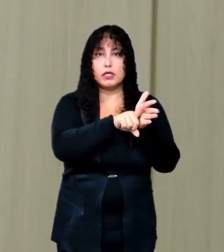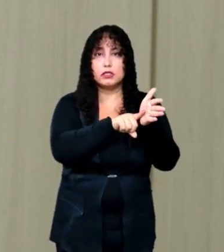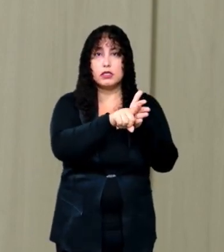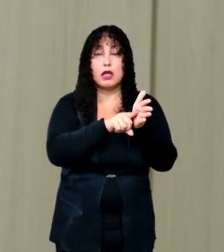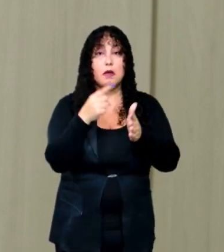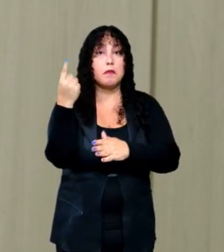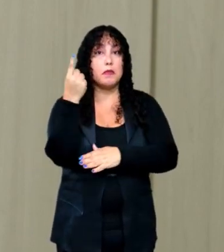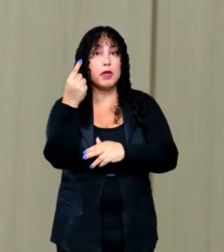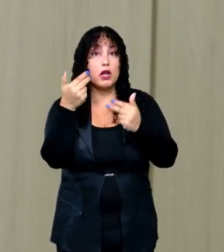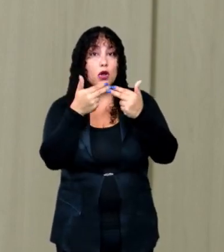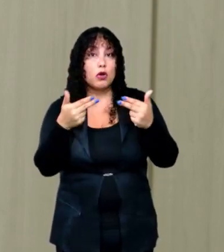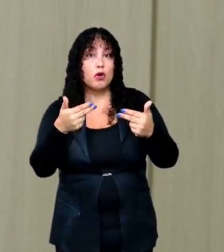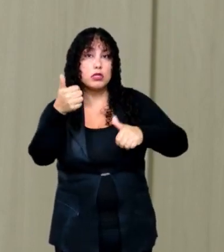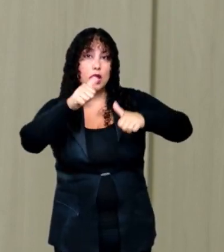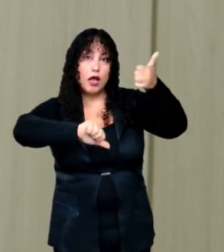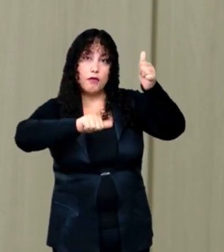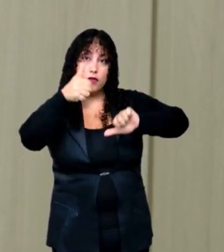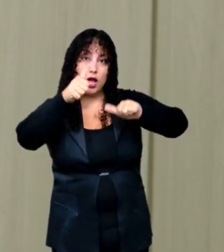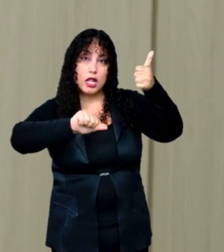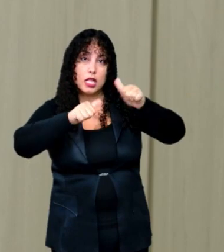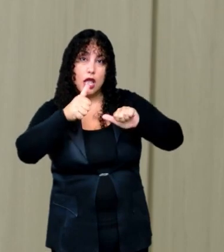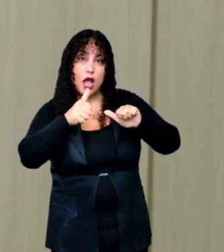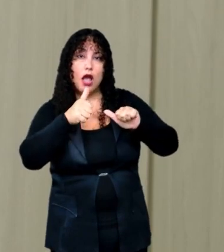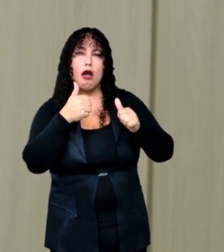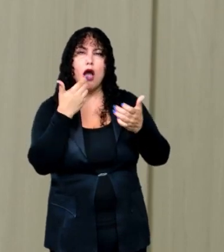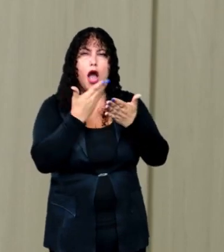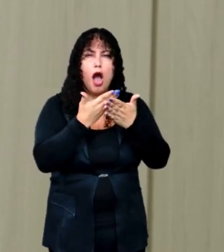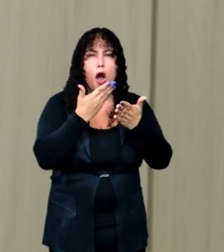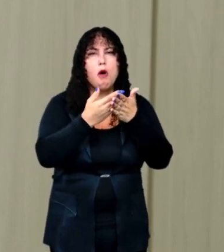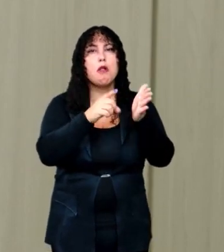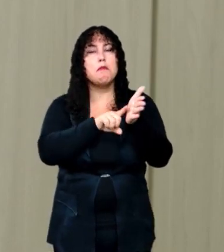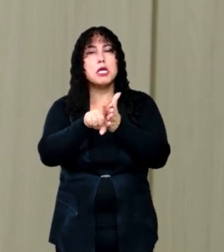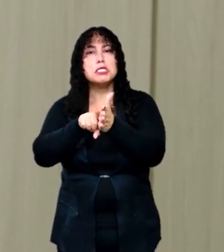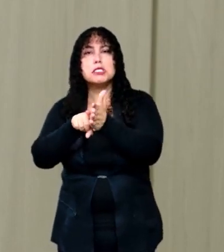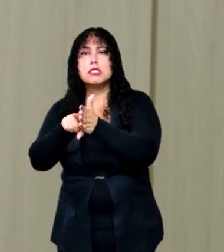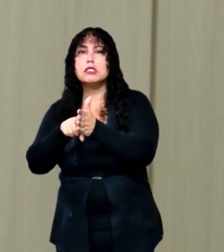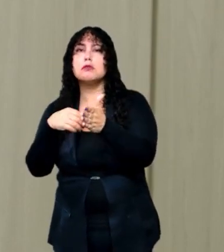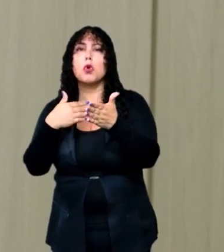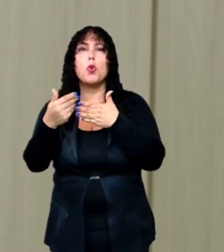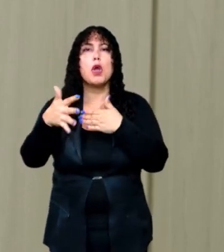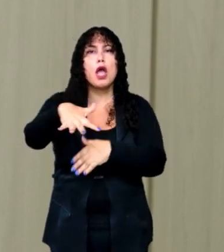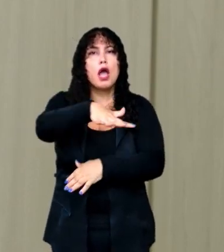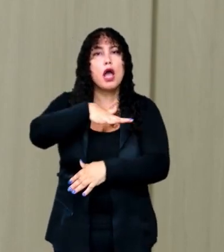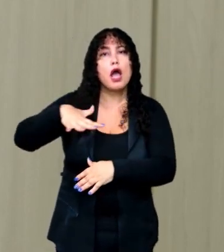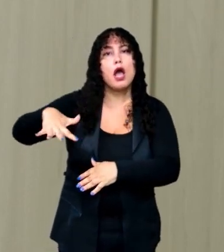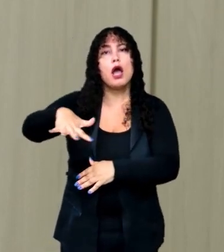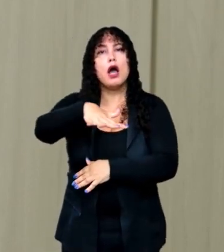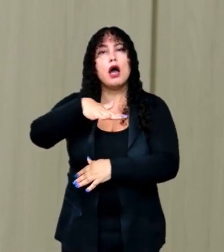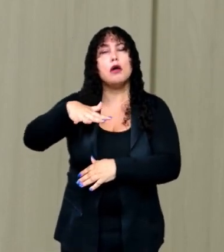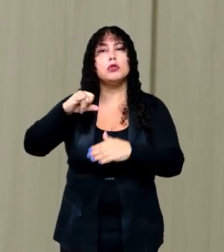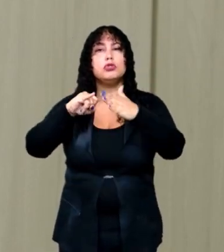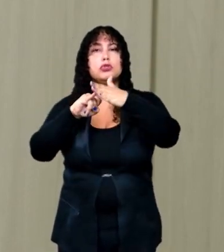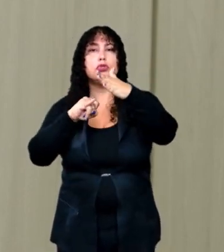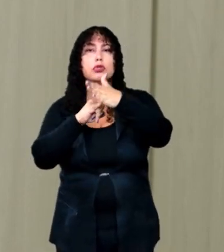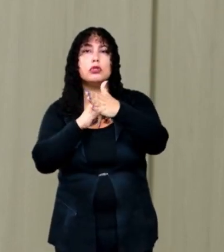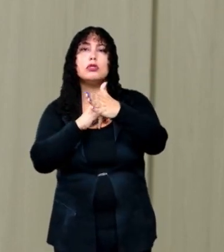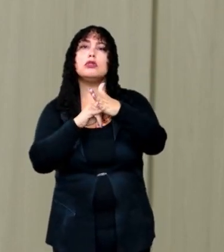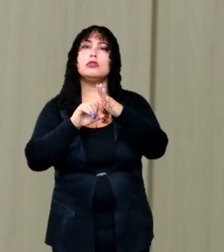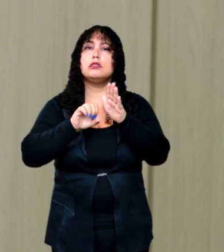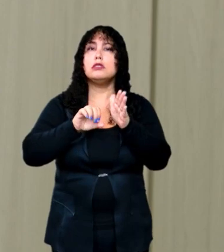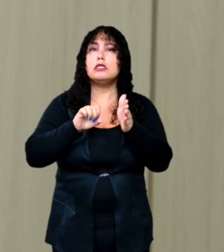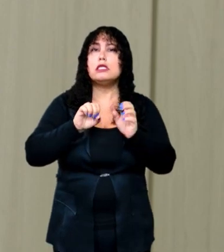primeira coisa que, quando a gente vai avaliar alguma aula ou alguma pesquisa, independente do âmbito, se é instituição de ensino ou